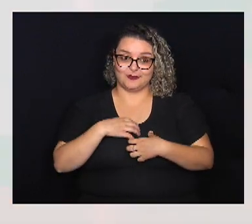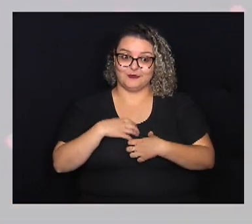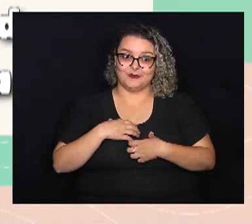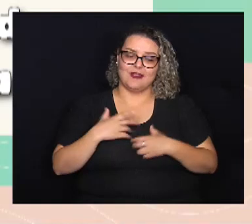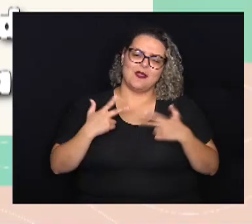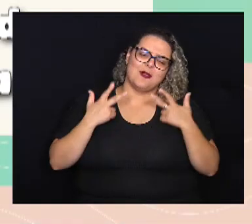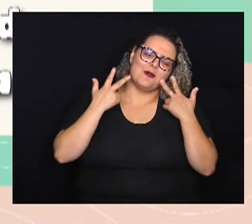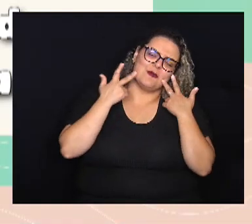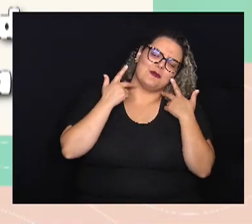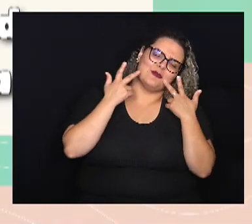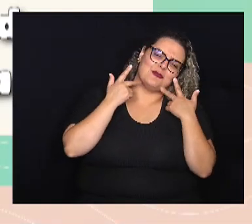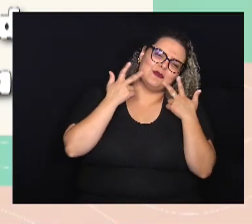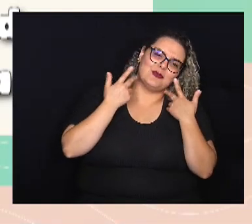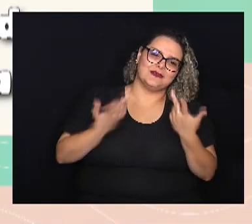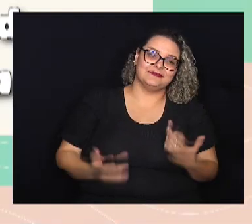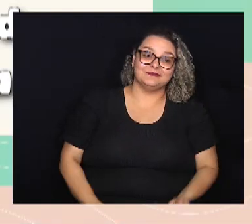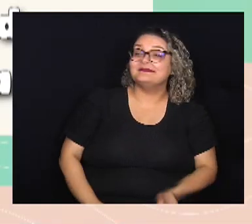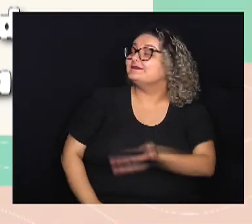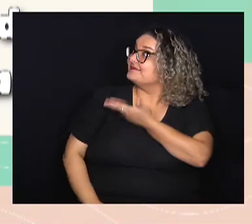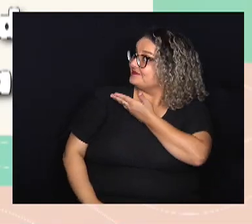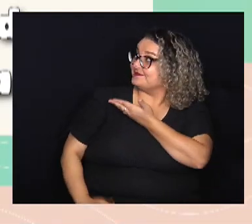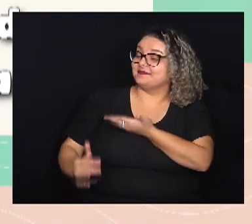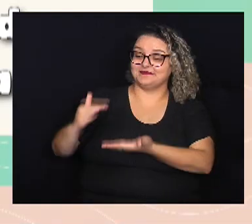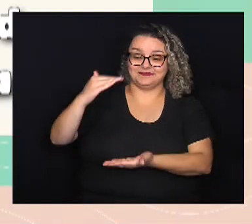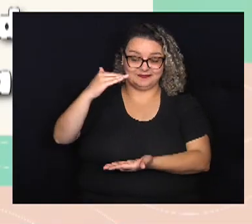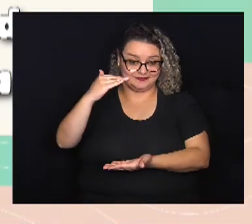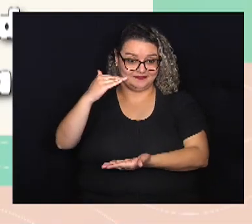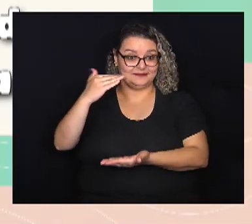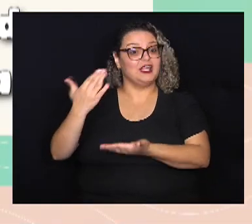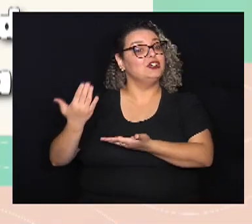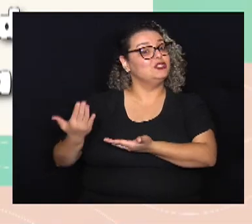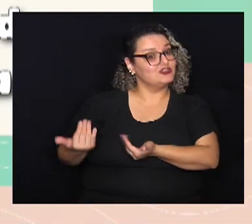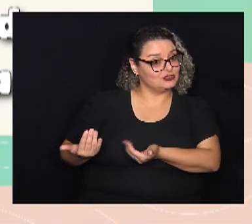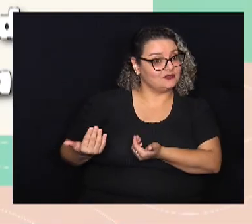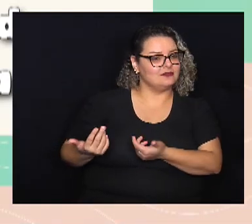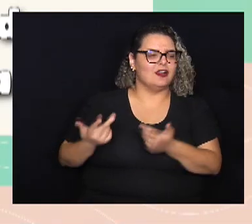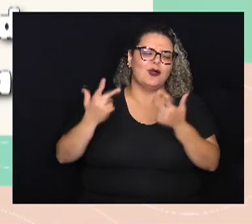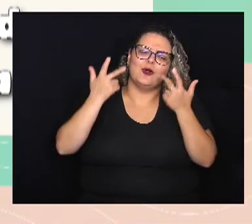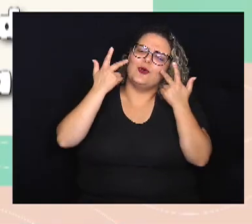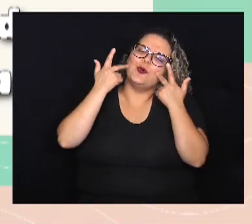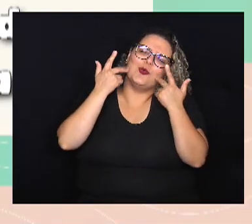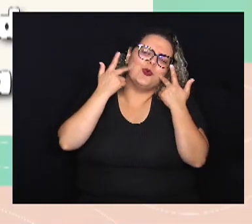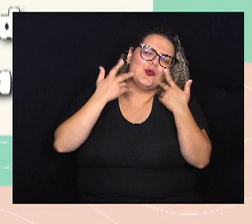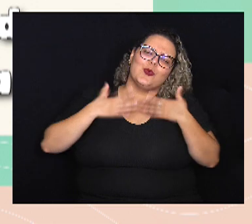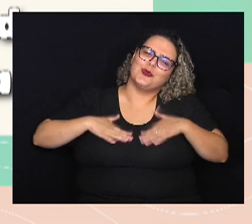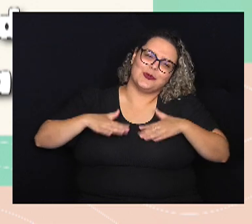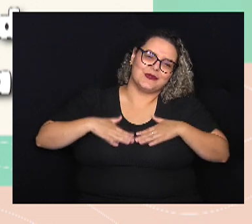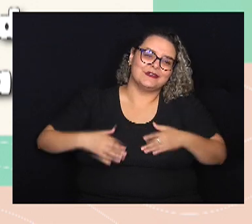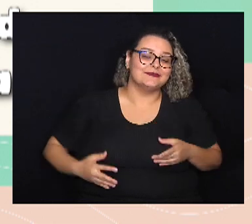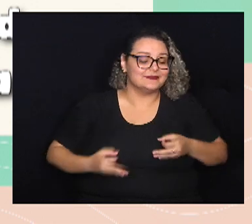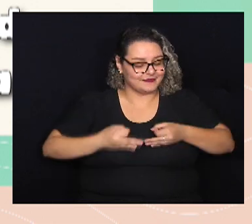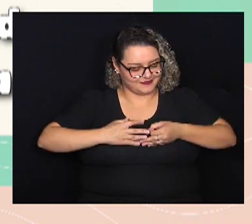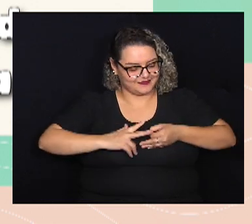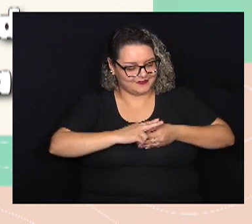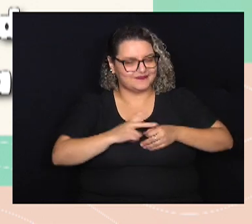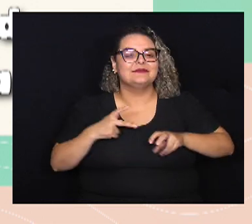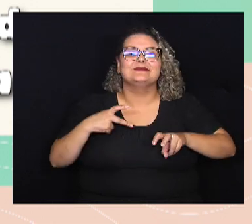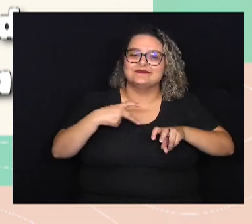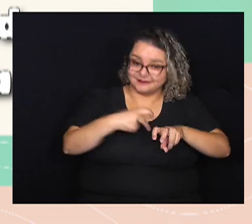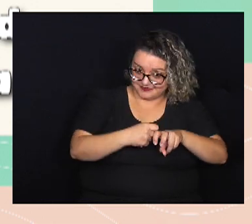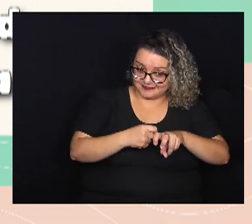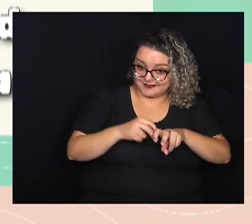tranquilo Princesa é porte médio jovem e super tranquila ela está castrada vacinada